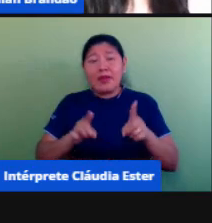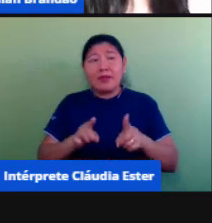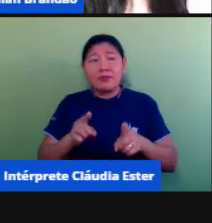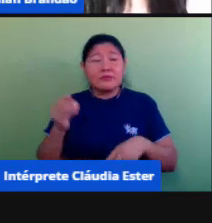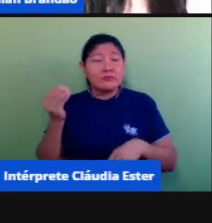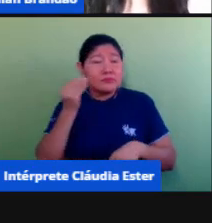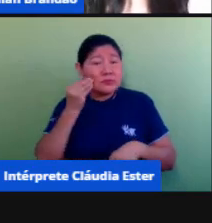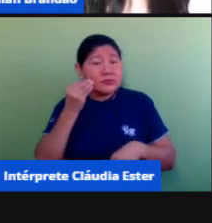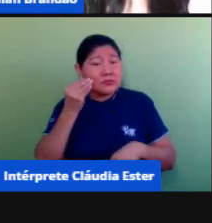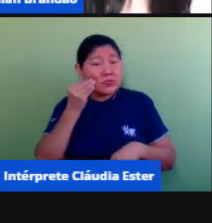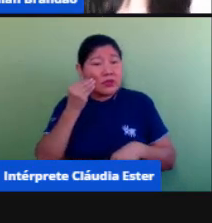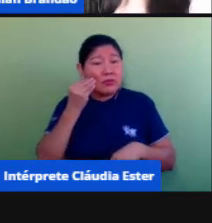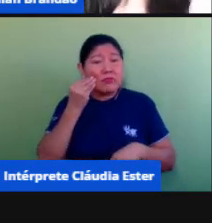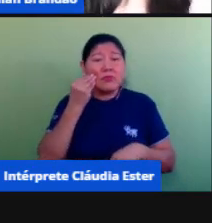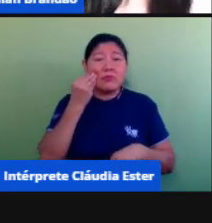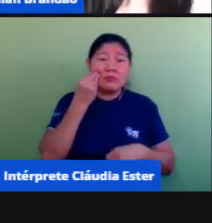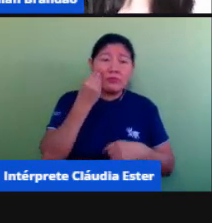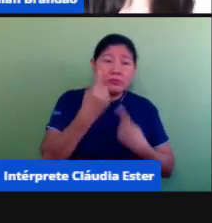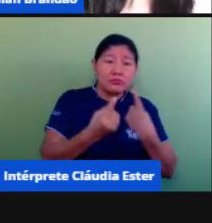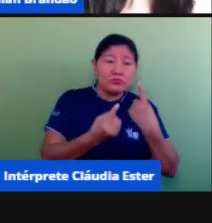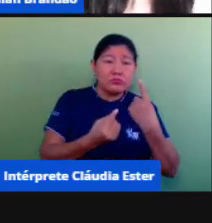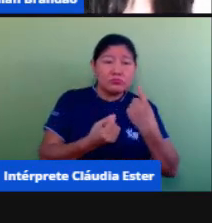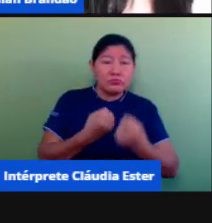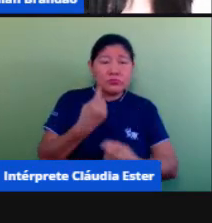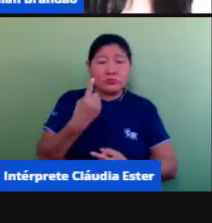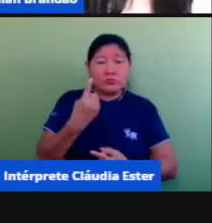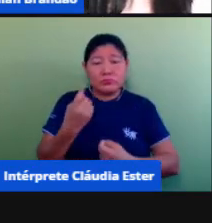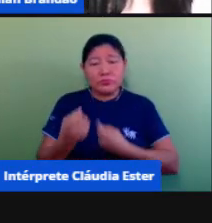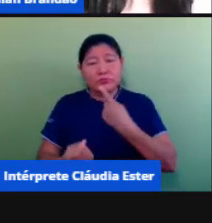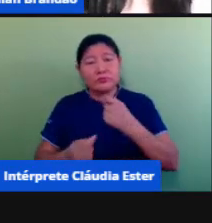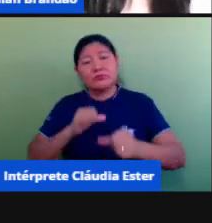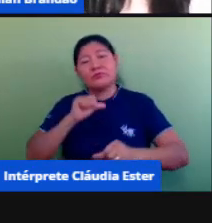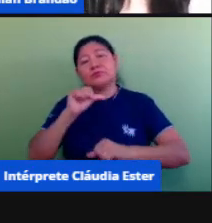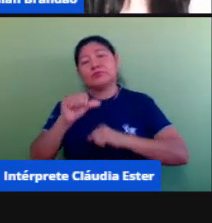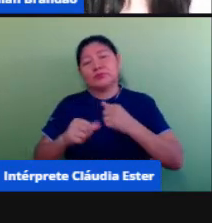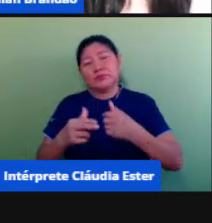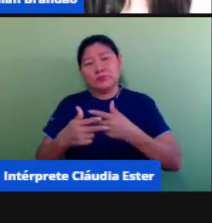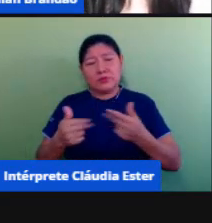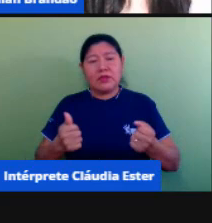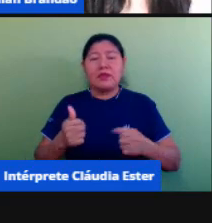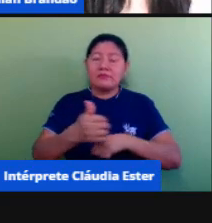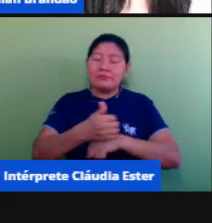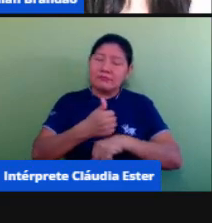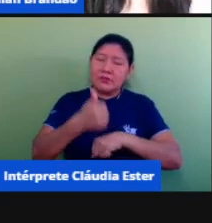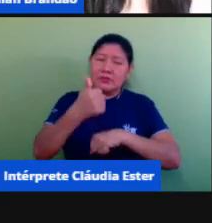o importante é que tem dado certo, tá? Pode passar, por favor.